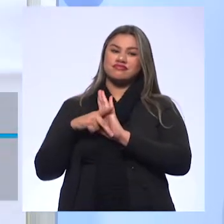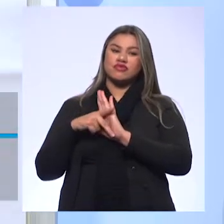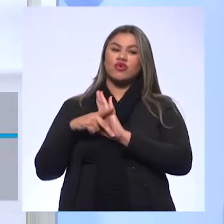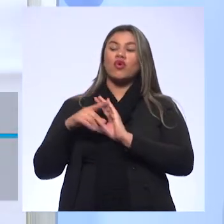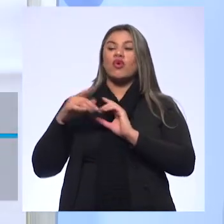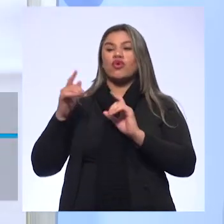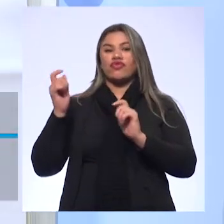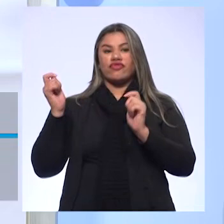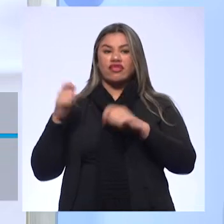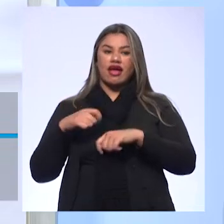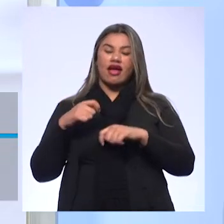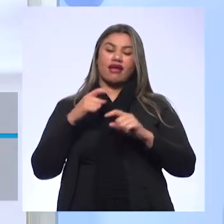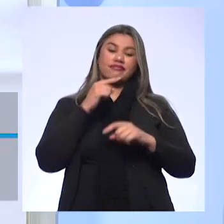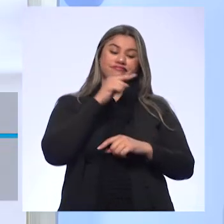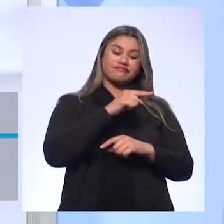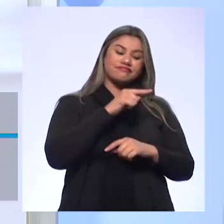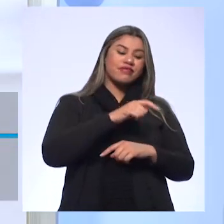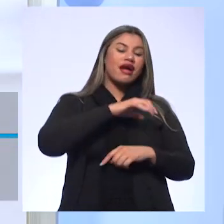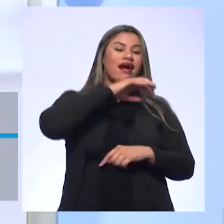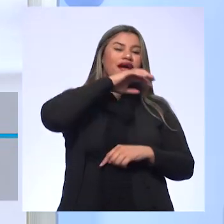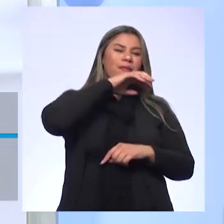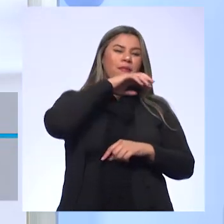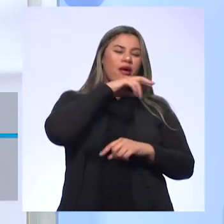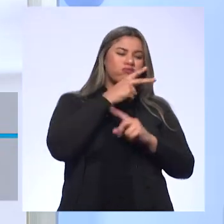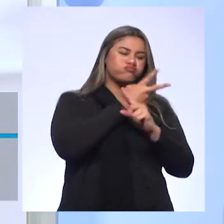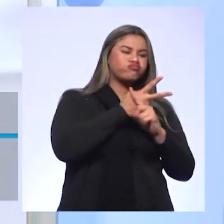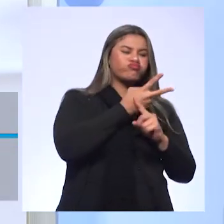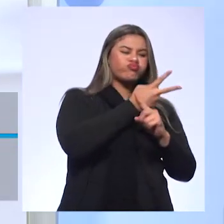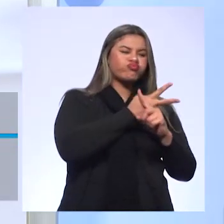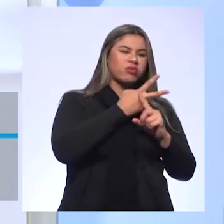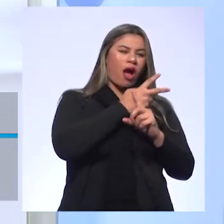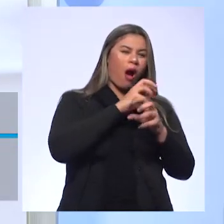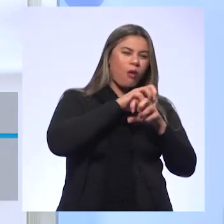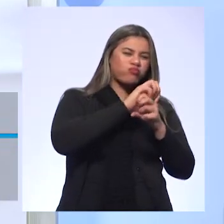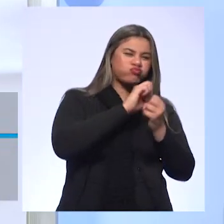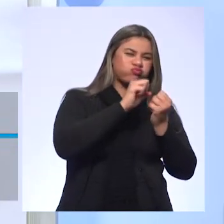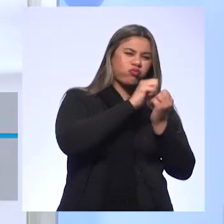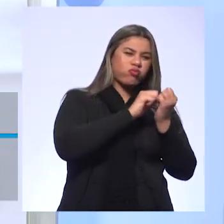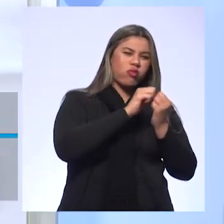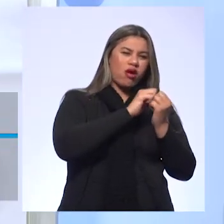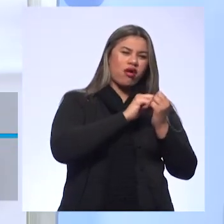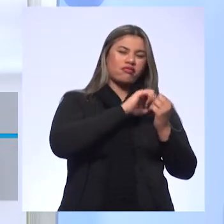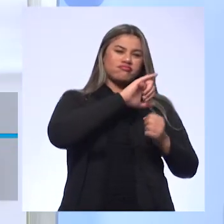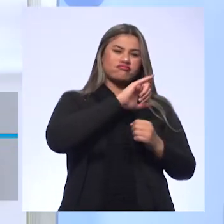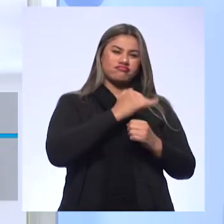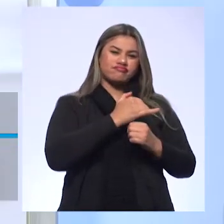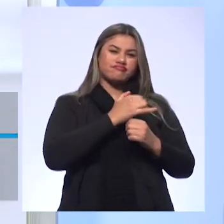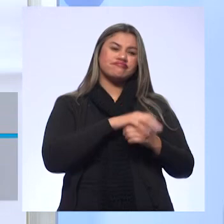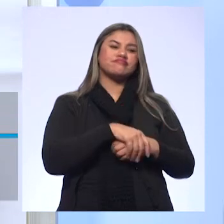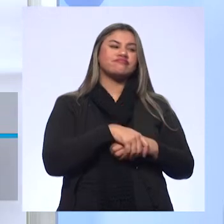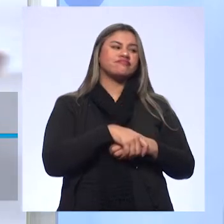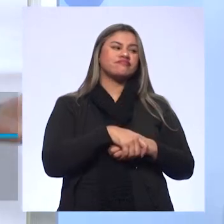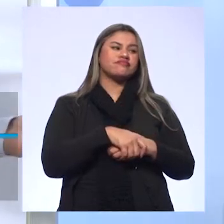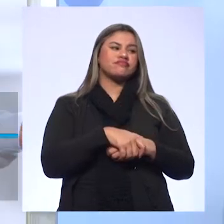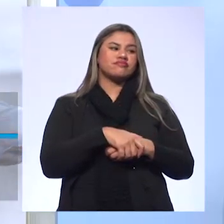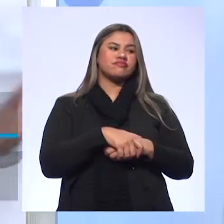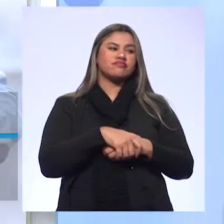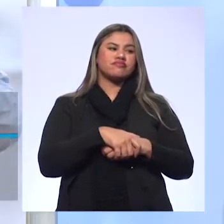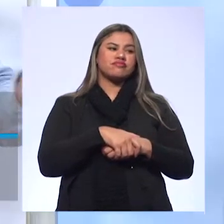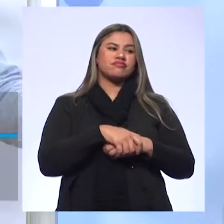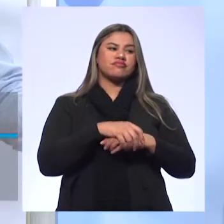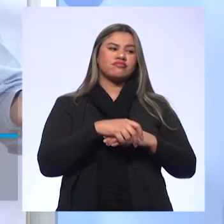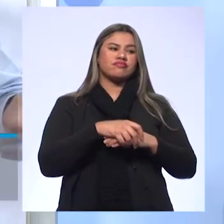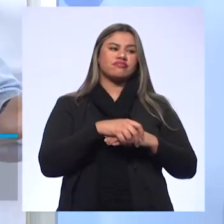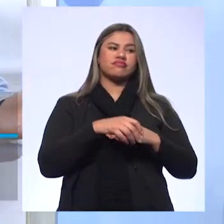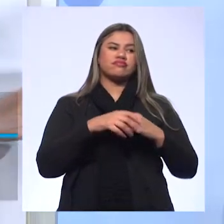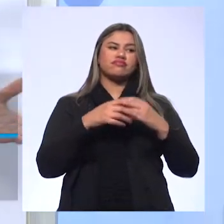caçar determinados tipos de animais, e, enfim, se alimentar e tirar proveito de uma estrutura, e o outro de uma estrutura. É